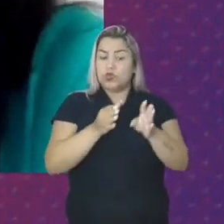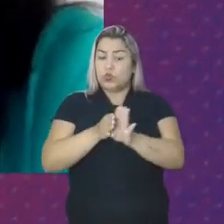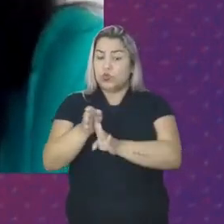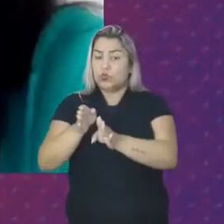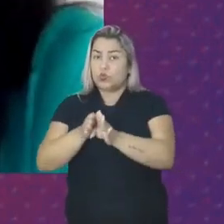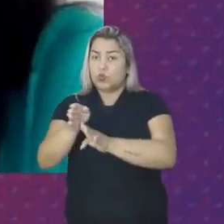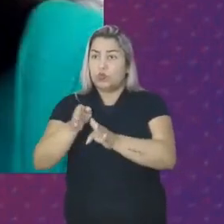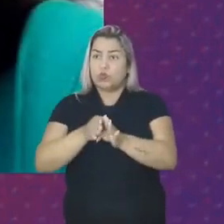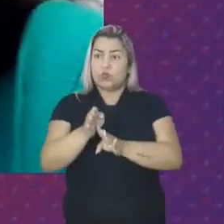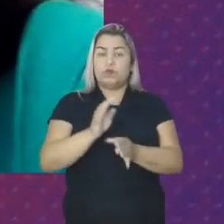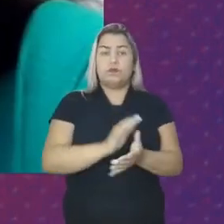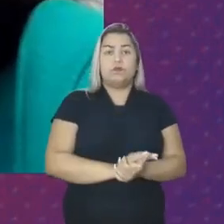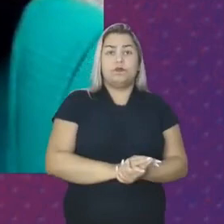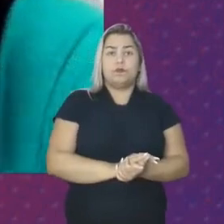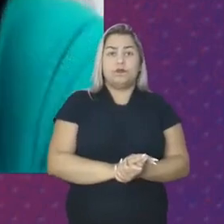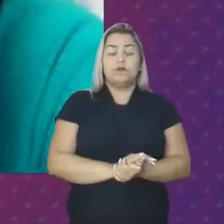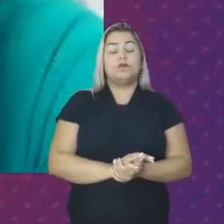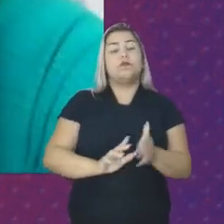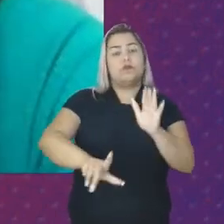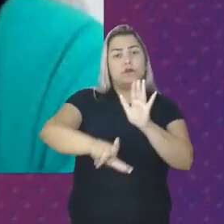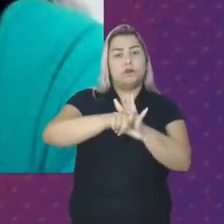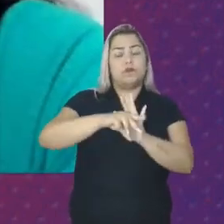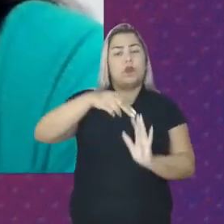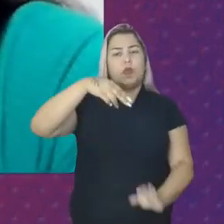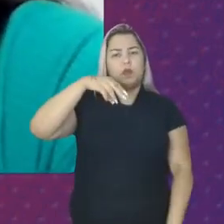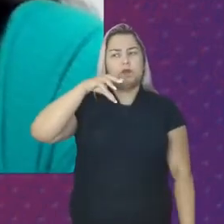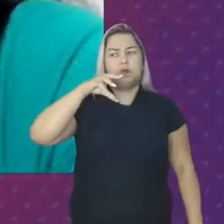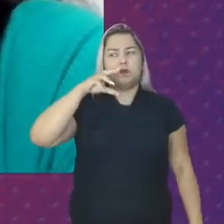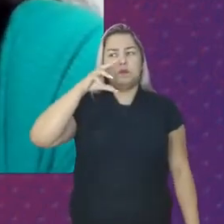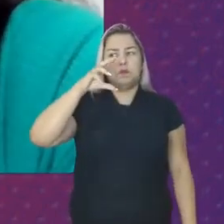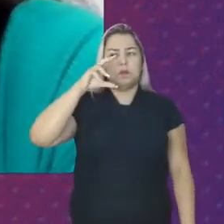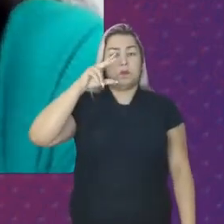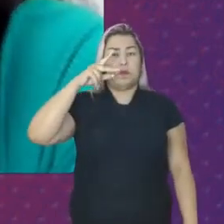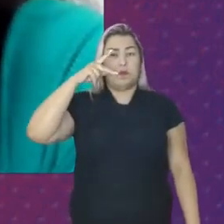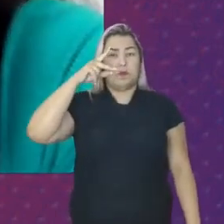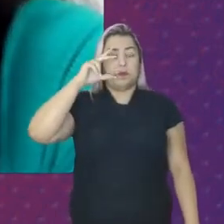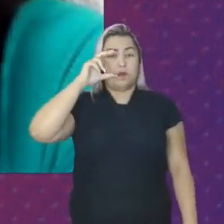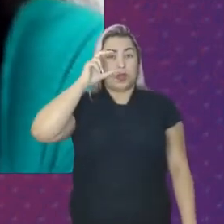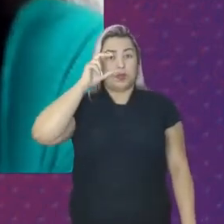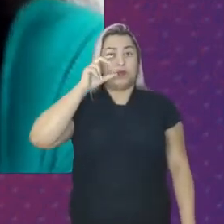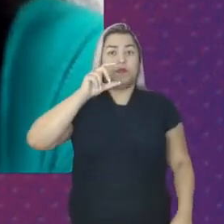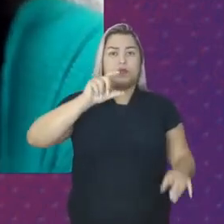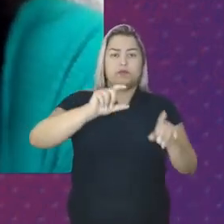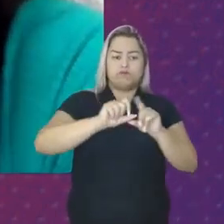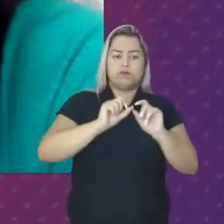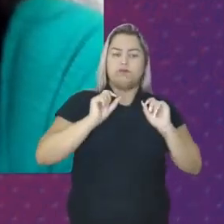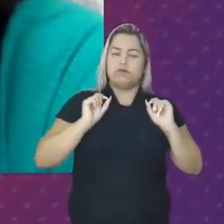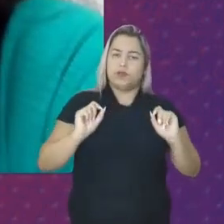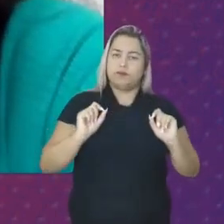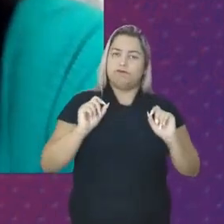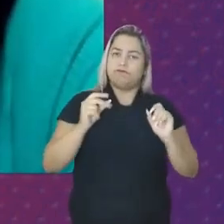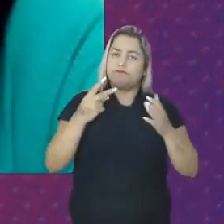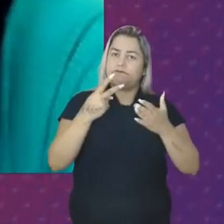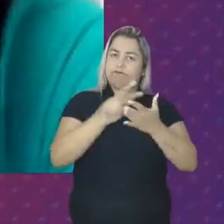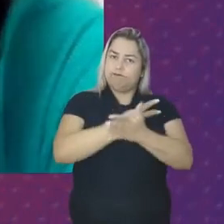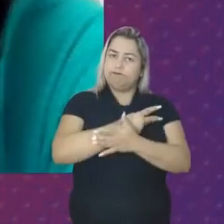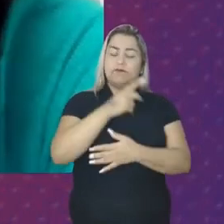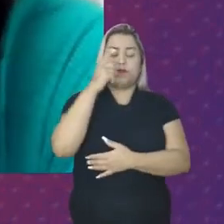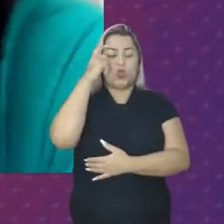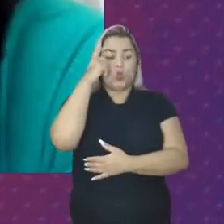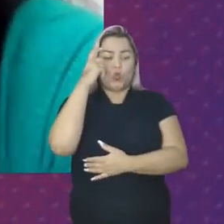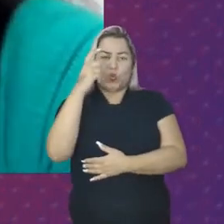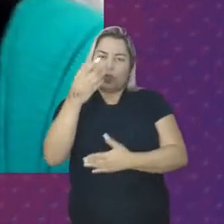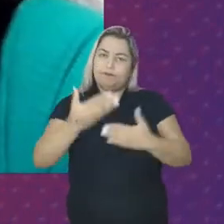orientações sobre a Lei Maria da Penha e disseminar as leis existentes, né? E dessa forma, a ideia